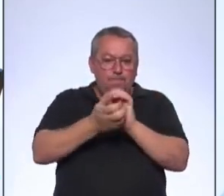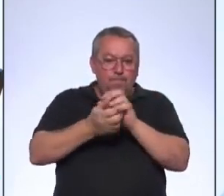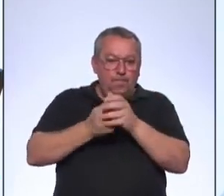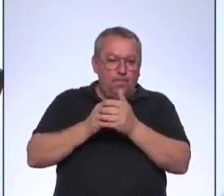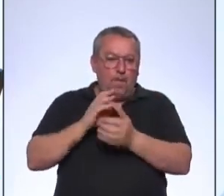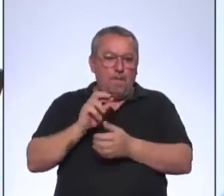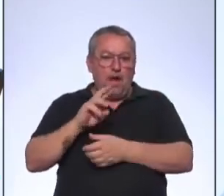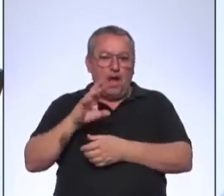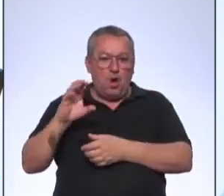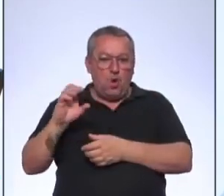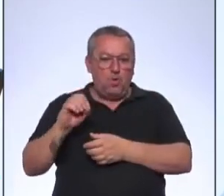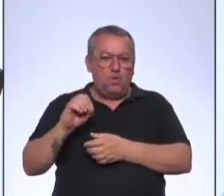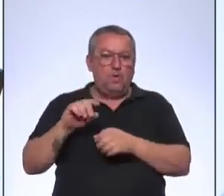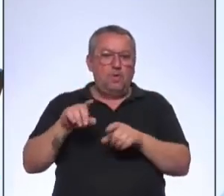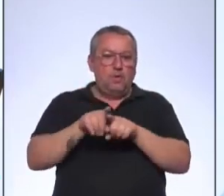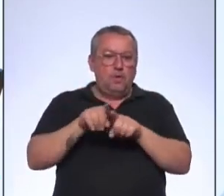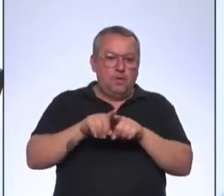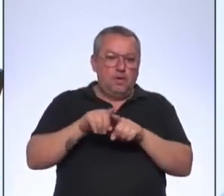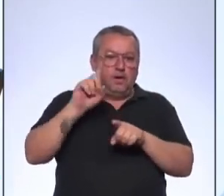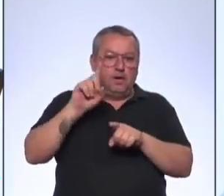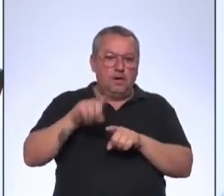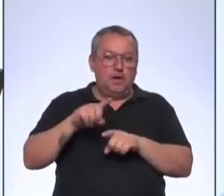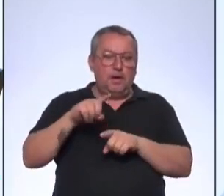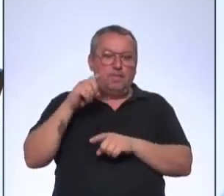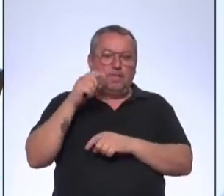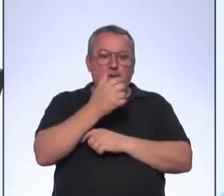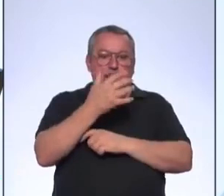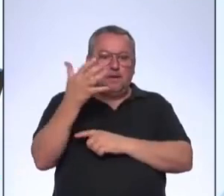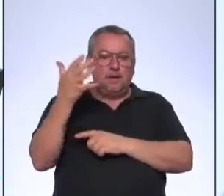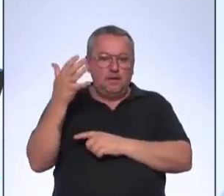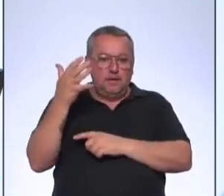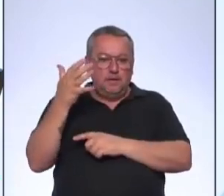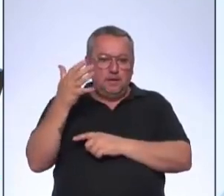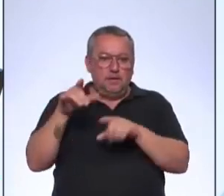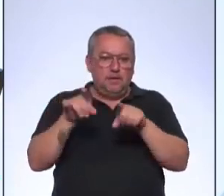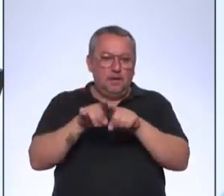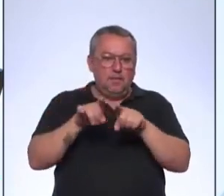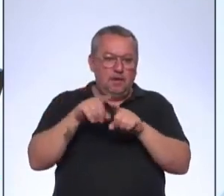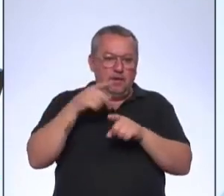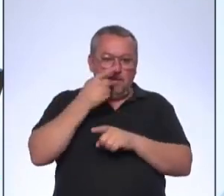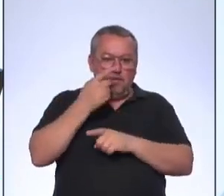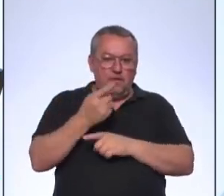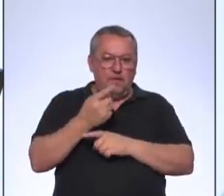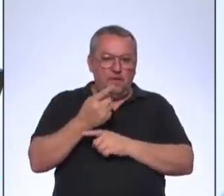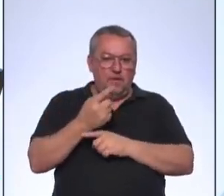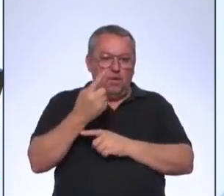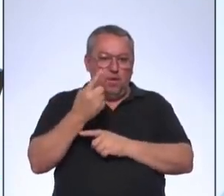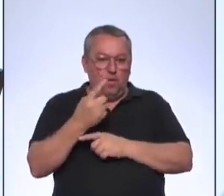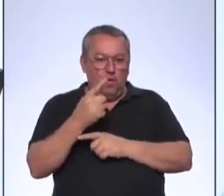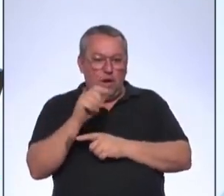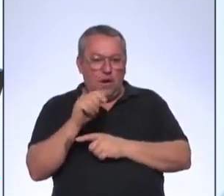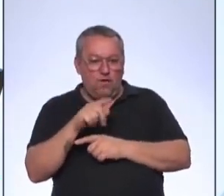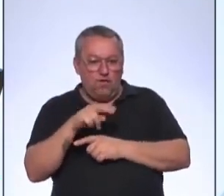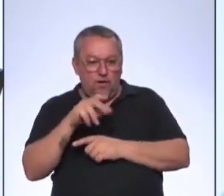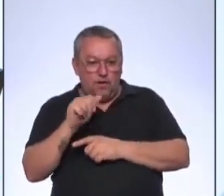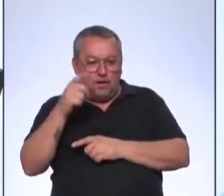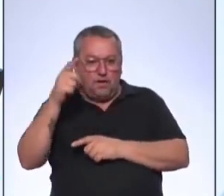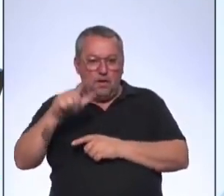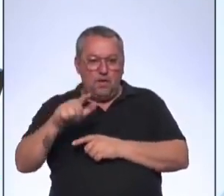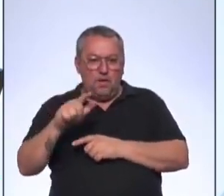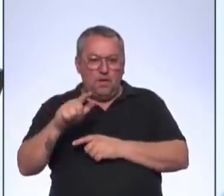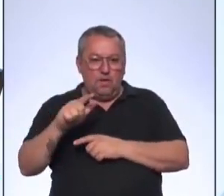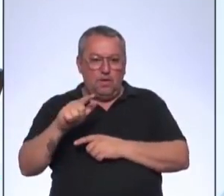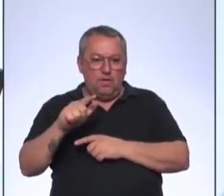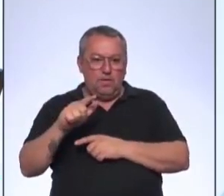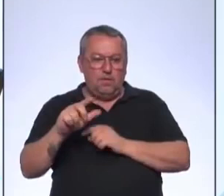e argila. O Rafael disse que é madeira. A Michele disse assim, ó, a 1, argila. E a 2, como